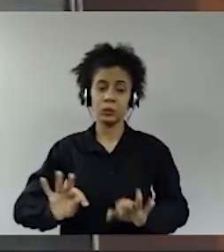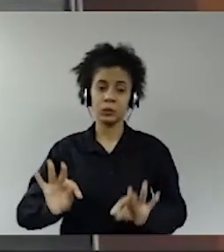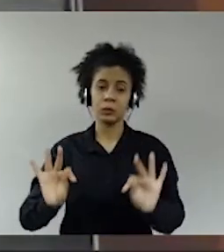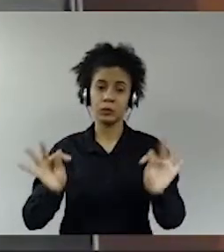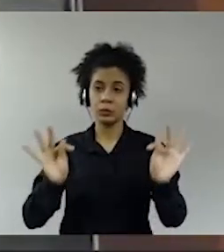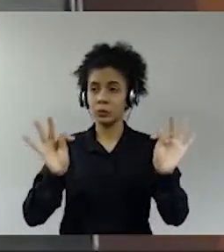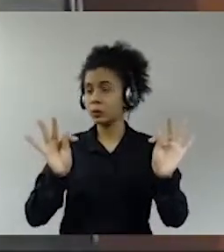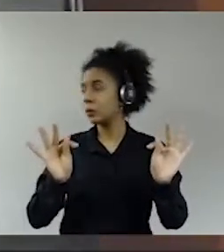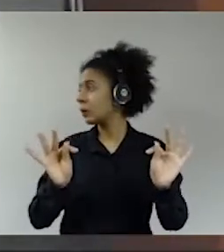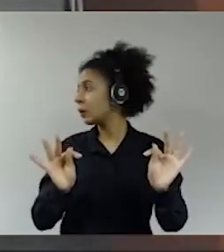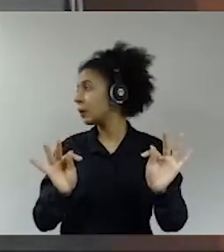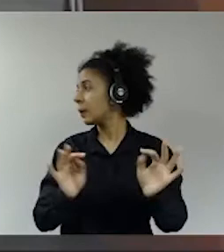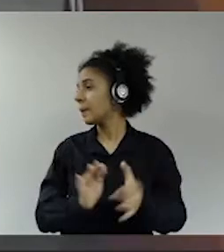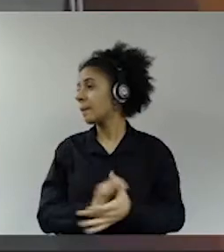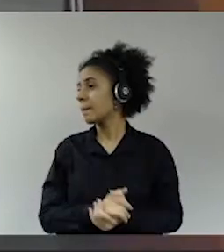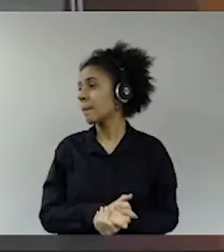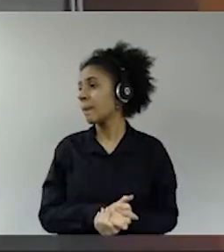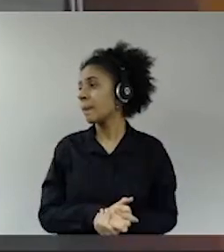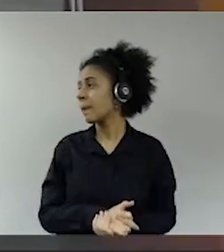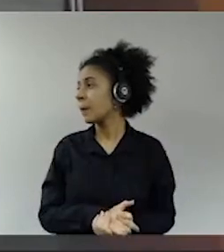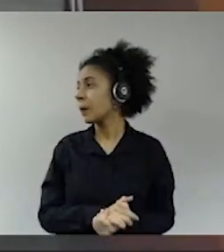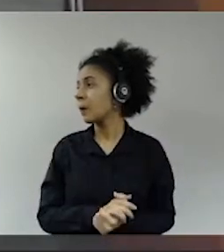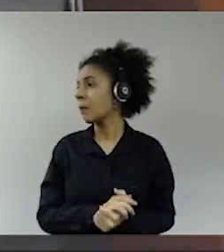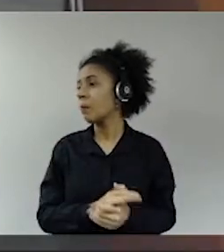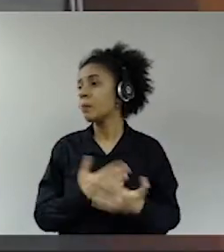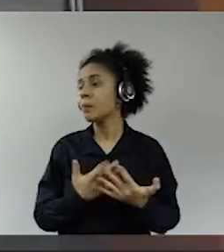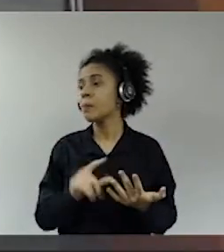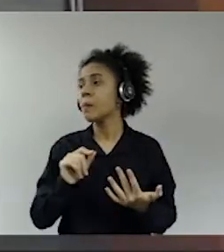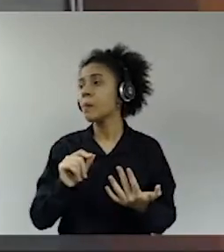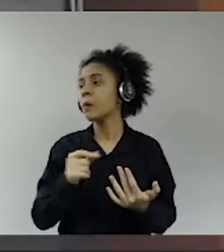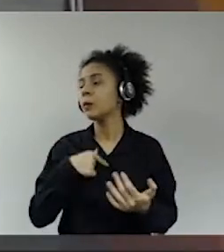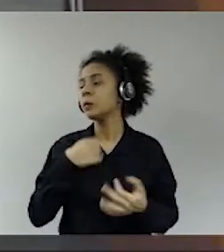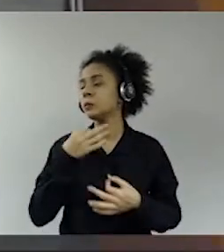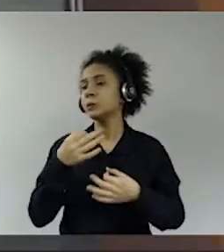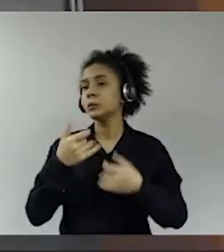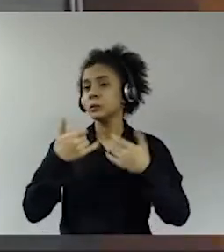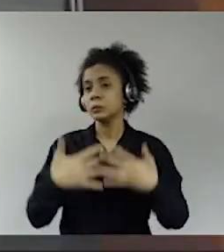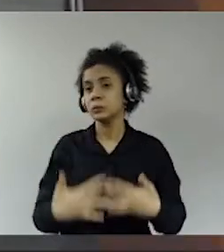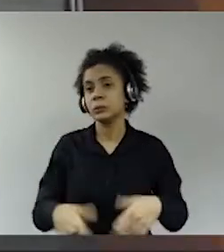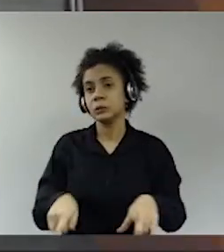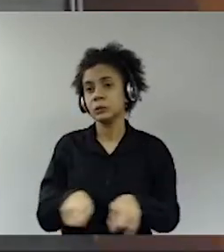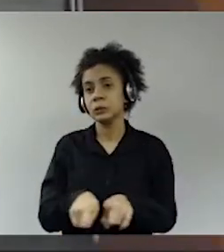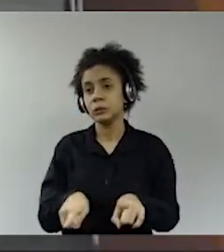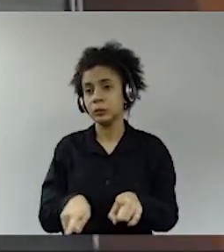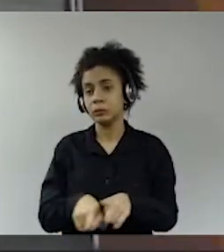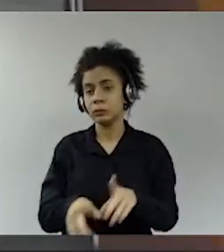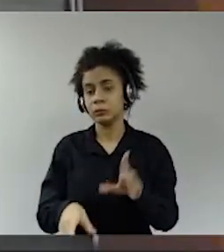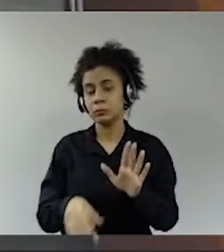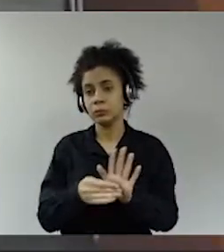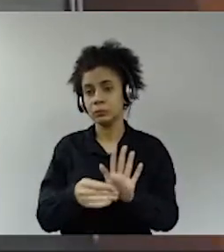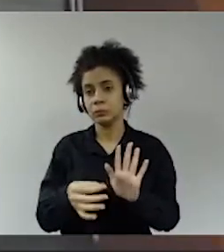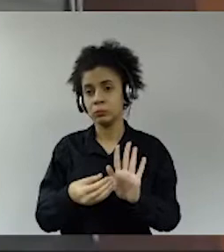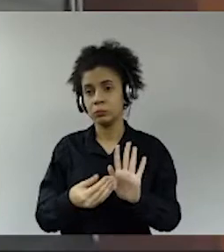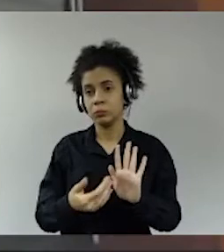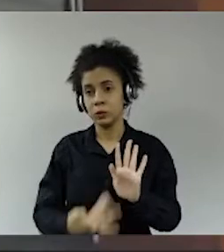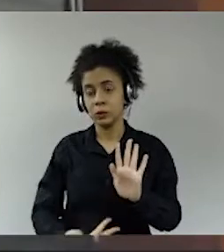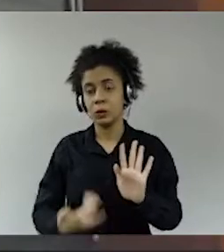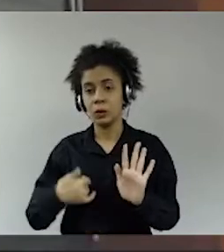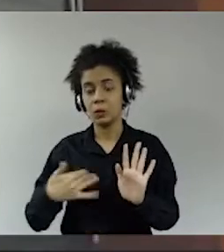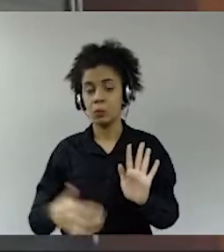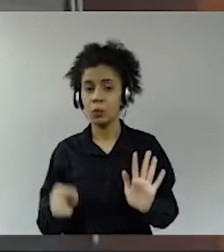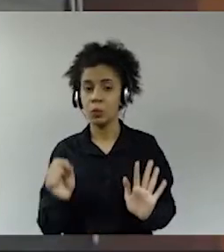técnicos. Apenas para fazer comentários sintetizados, eu diria